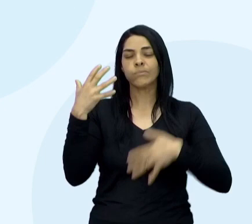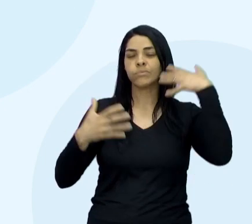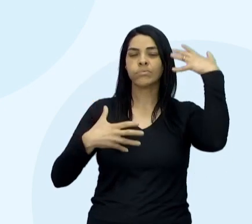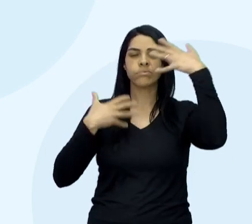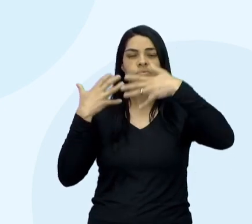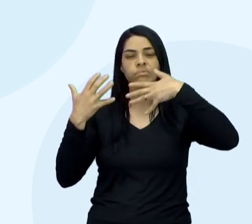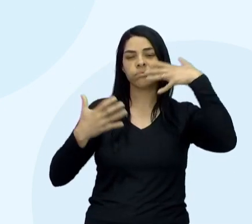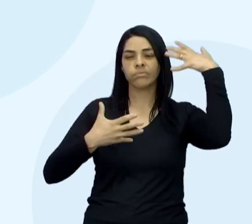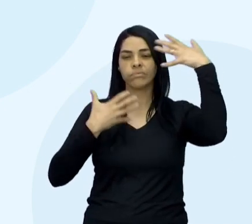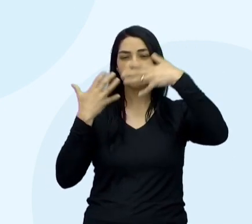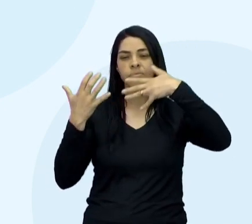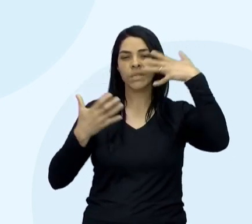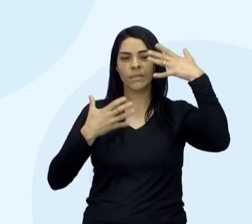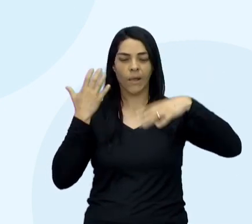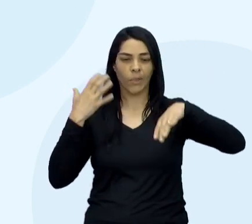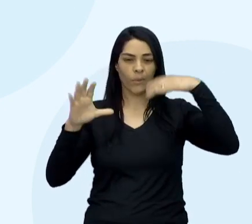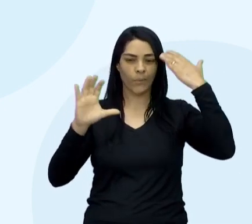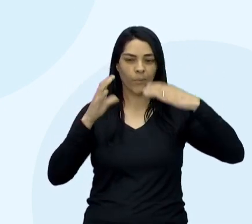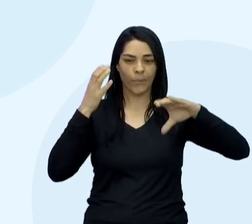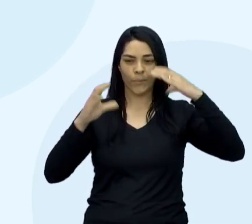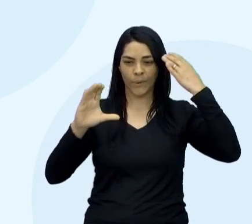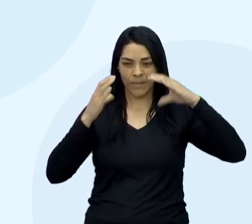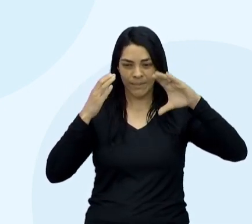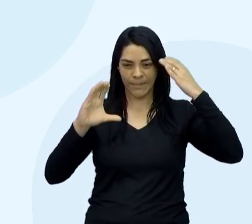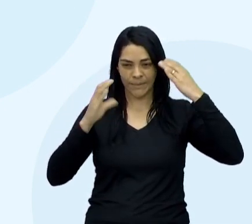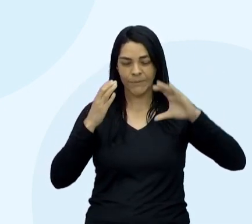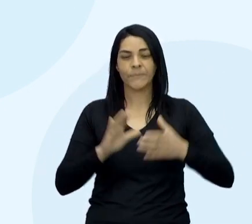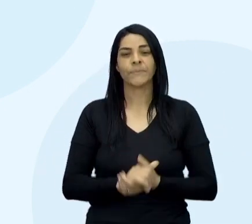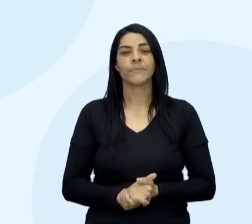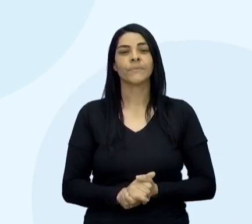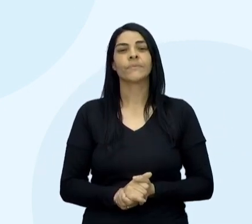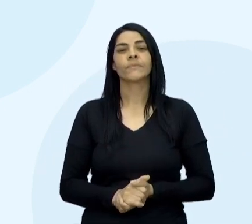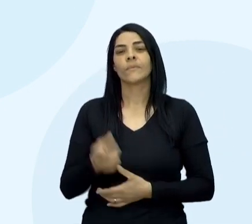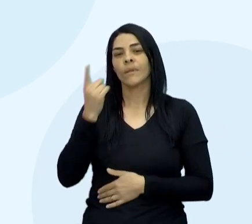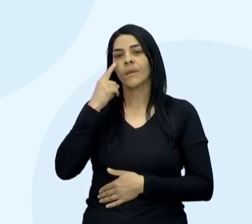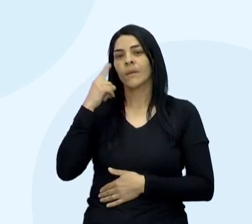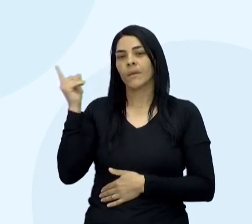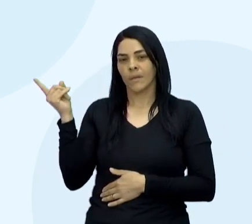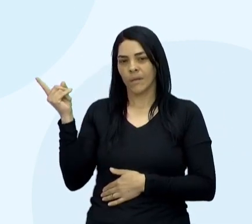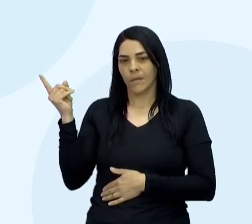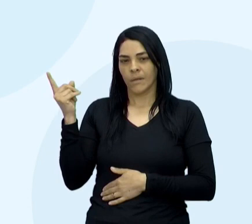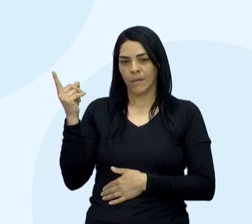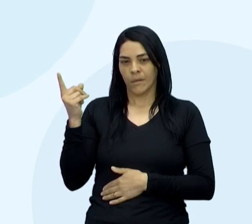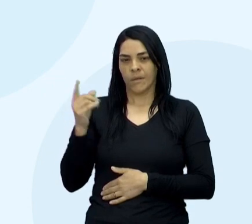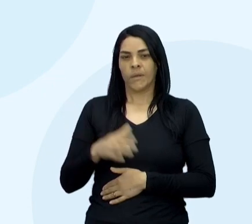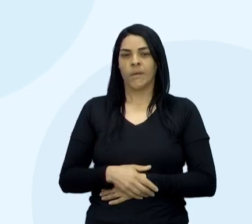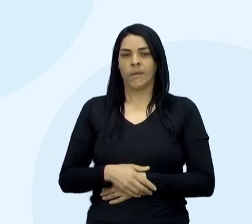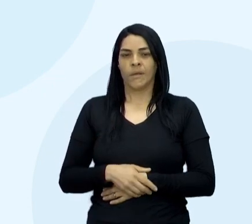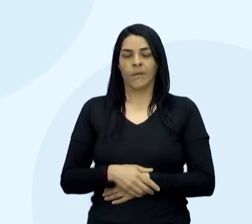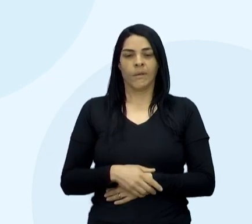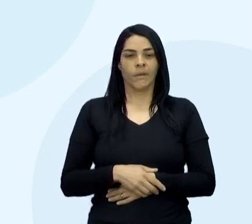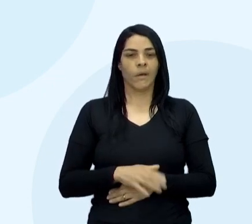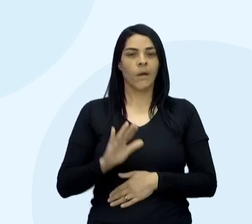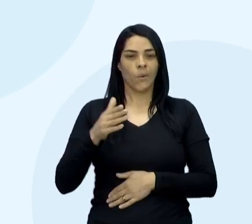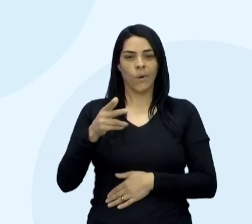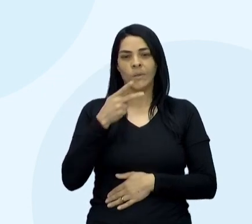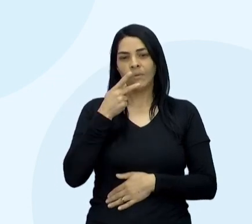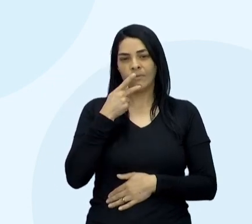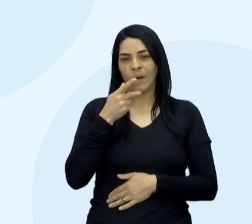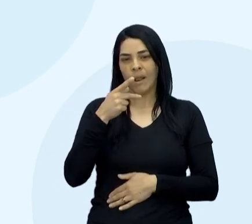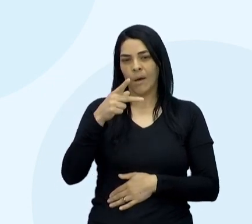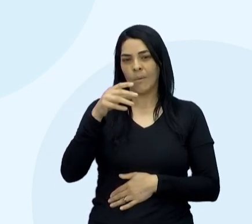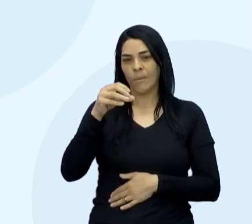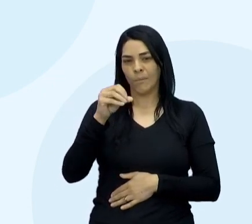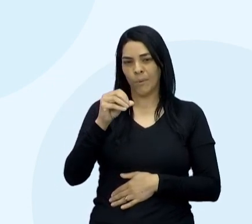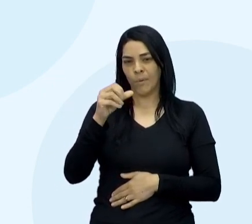leitura. Os primeiros filmes posados, isto é, de ficção, filmes... quando eu falar filme posado, eu